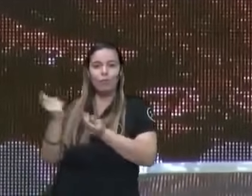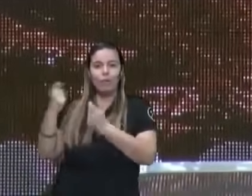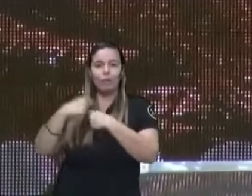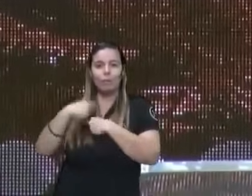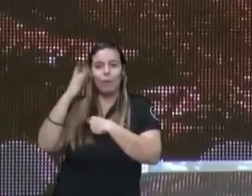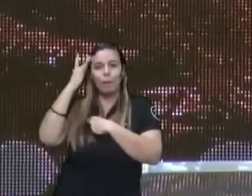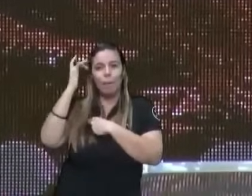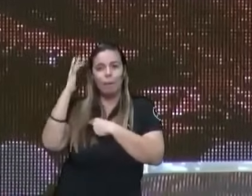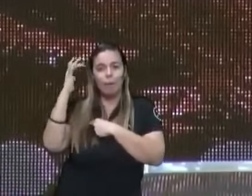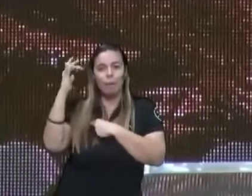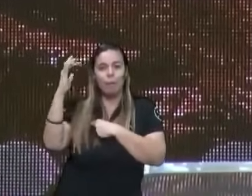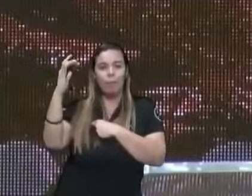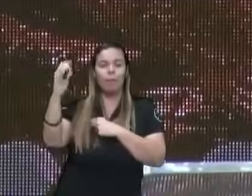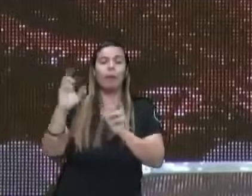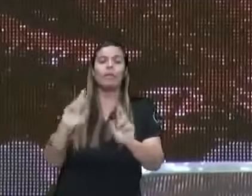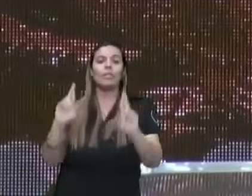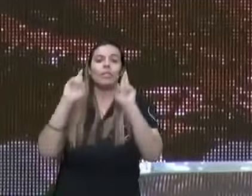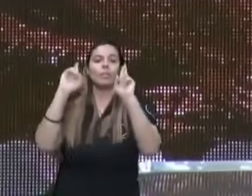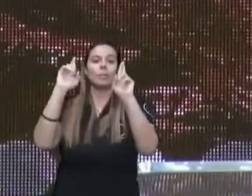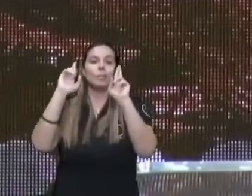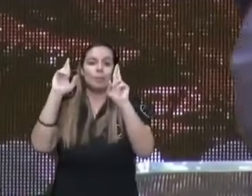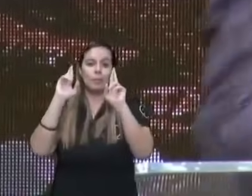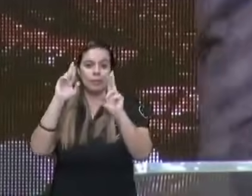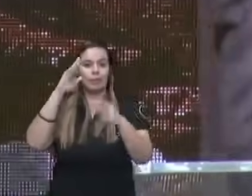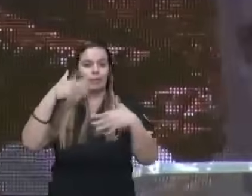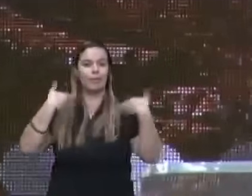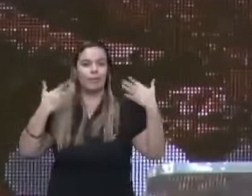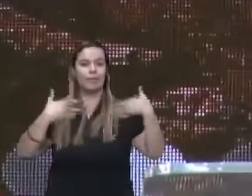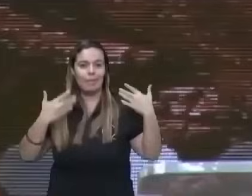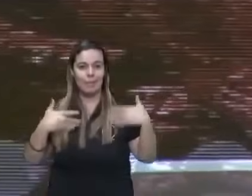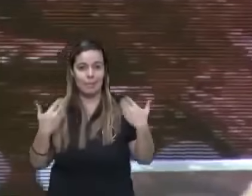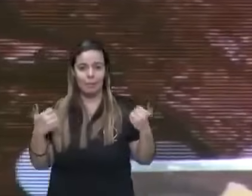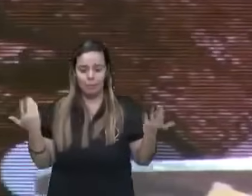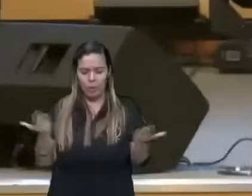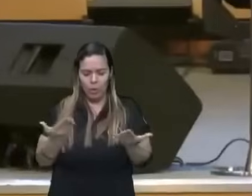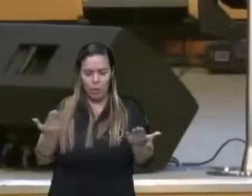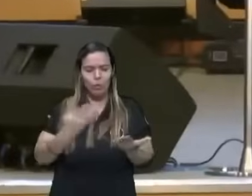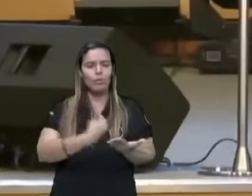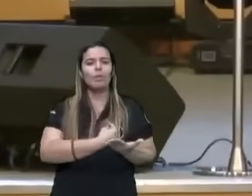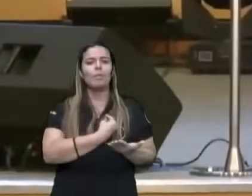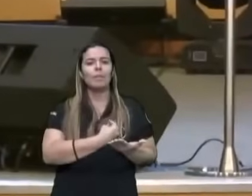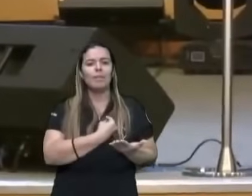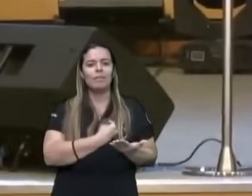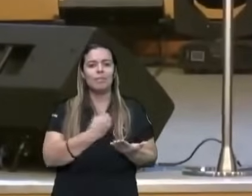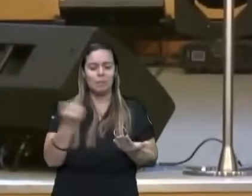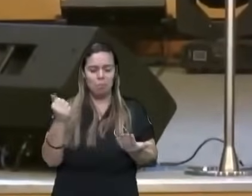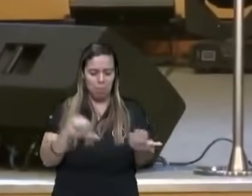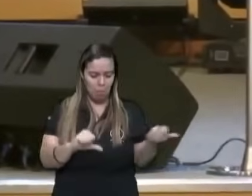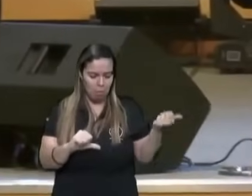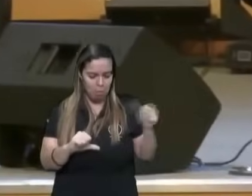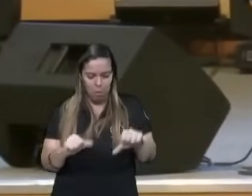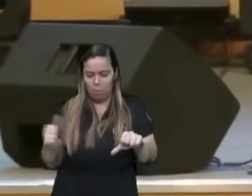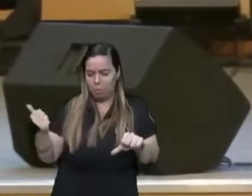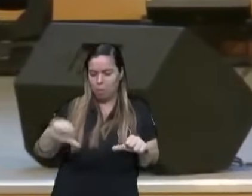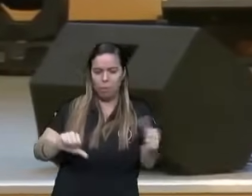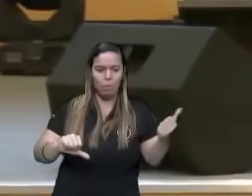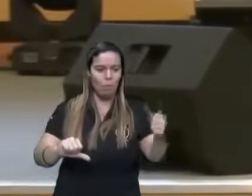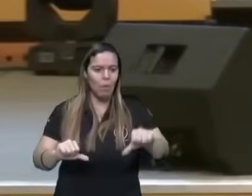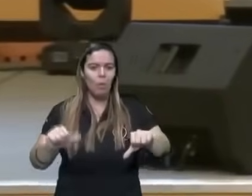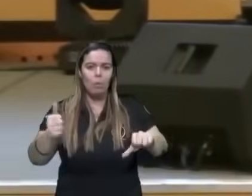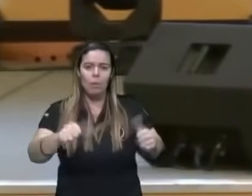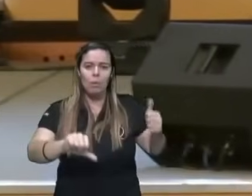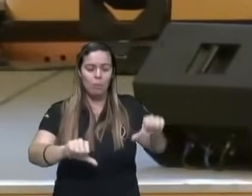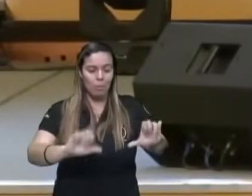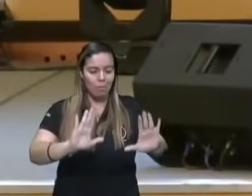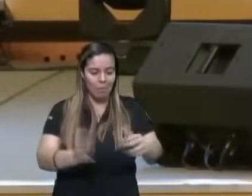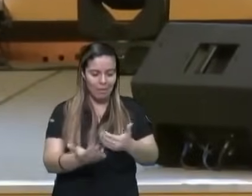tenho esperança, amanhã vai ser alegria. Hoje na minha vida está dando tudo errado, mas porque eu confio